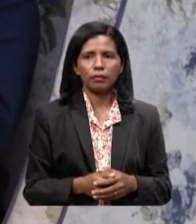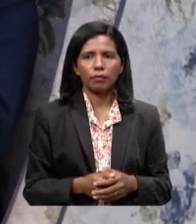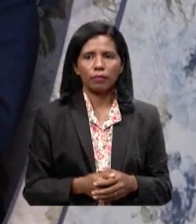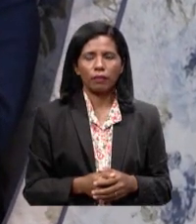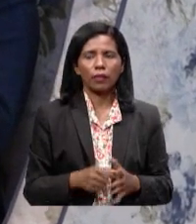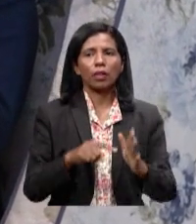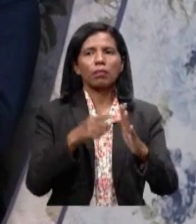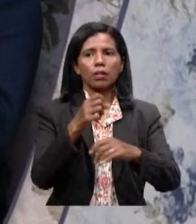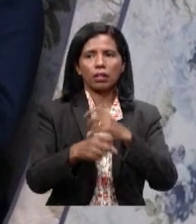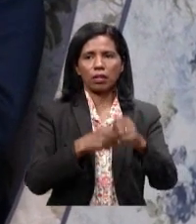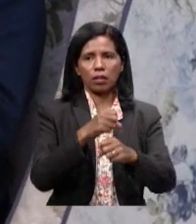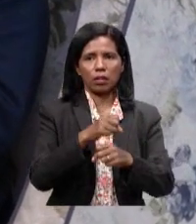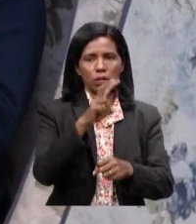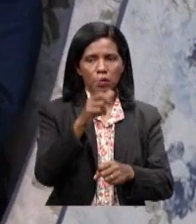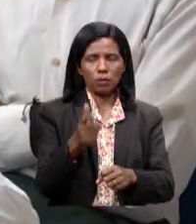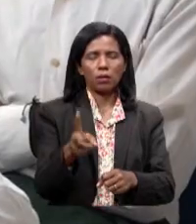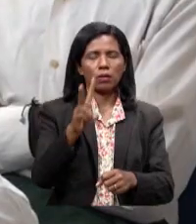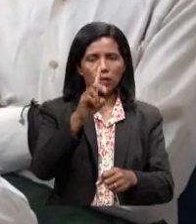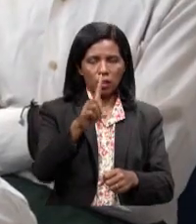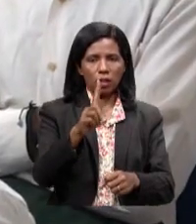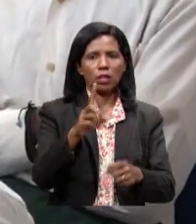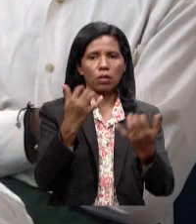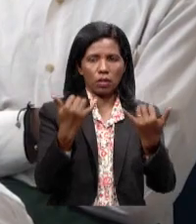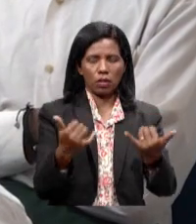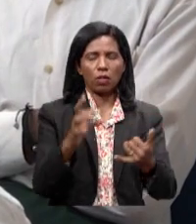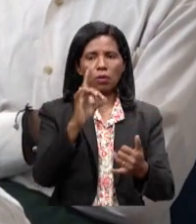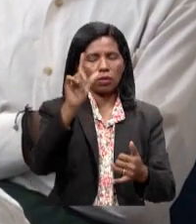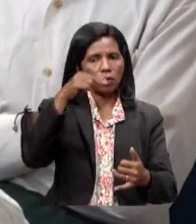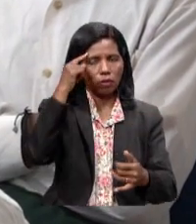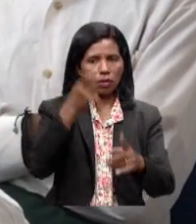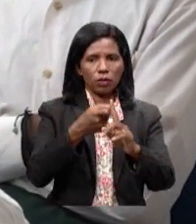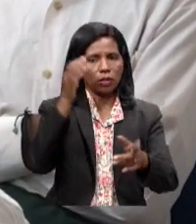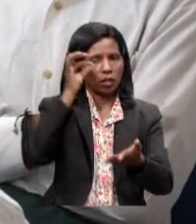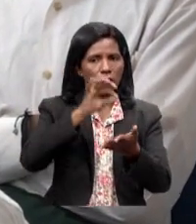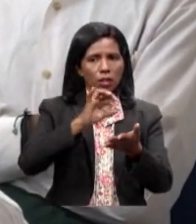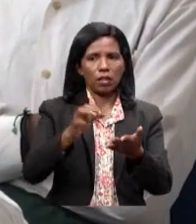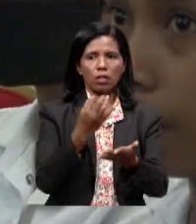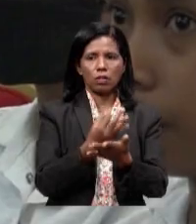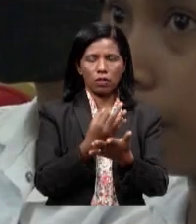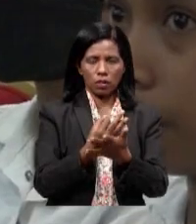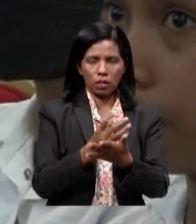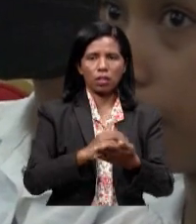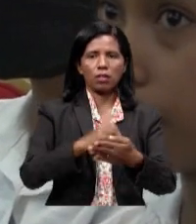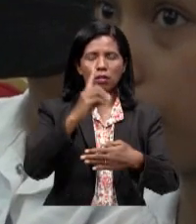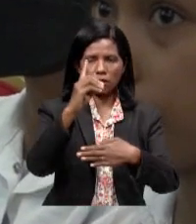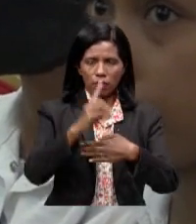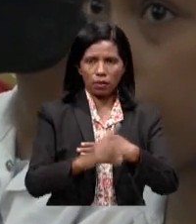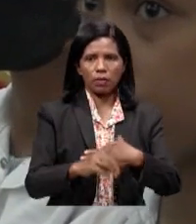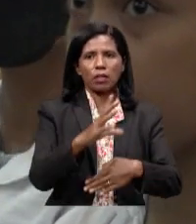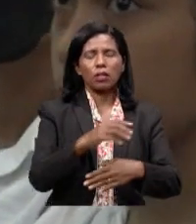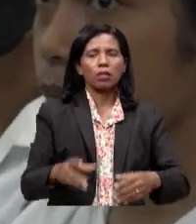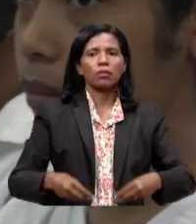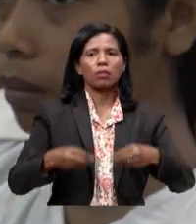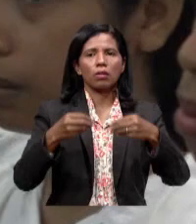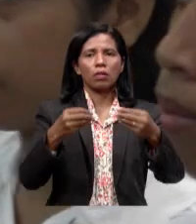Hahu usitina ring rua, rua nulurasing ida to agora, oitavo governo, liusi secretariado, Fundo de Desenvolvimento Capital Humano, oferece a